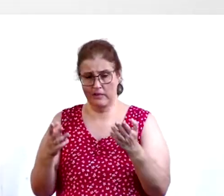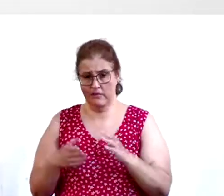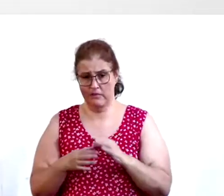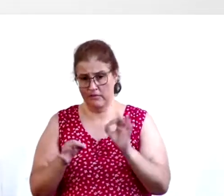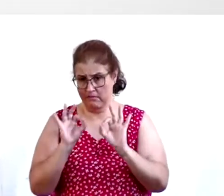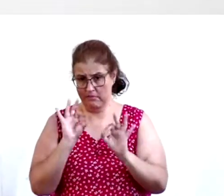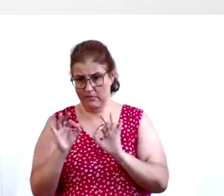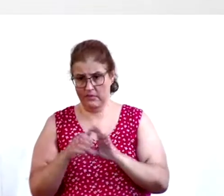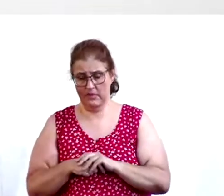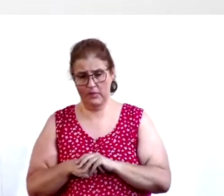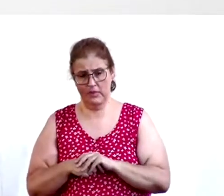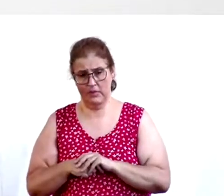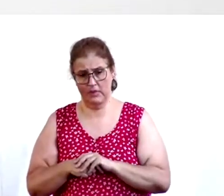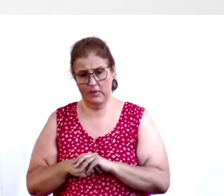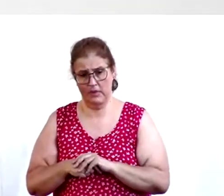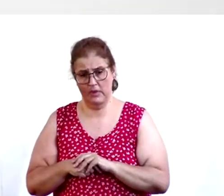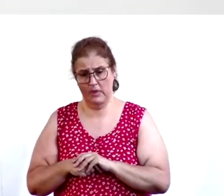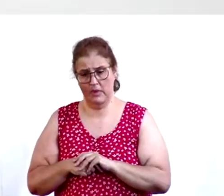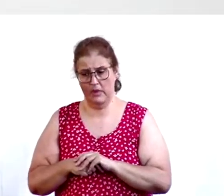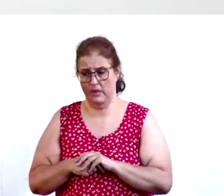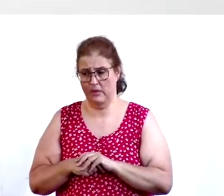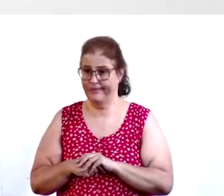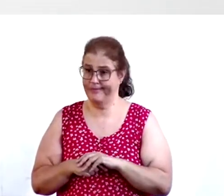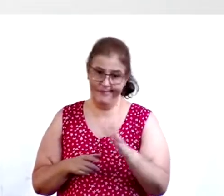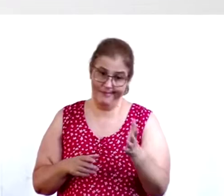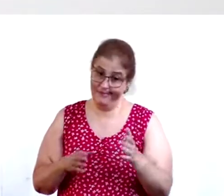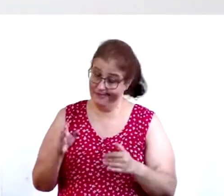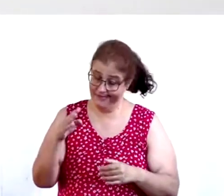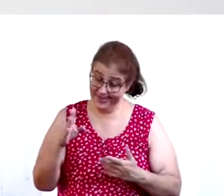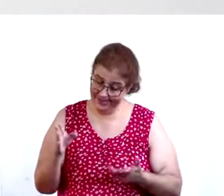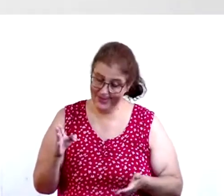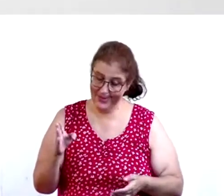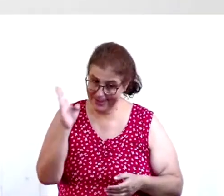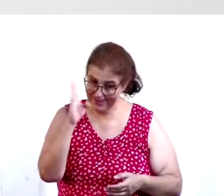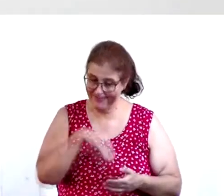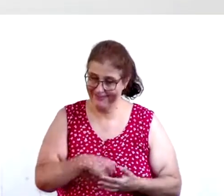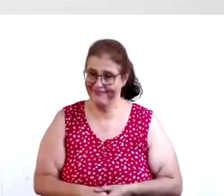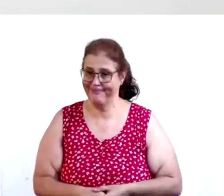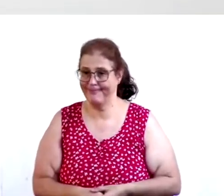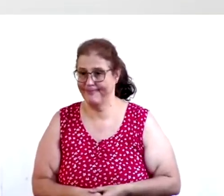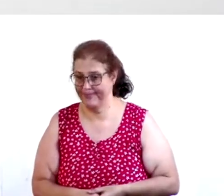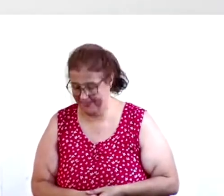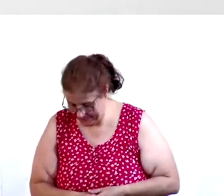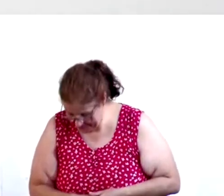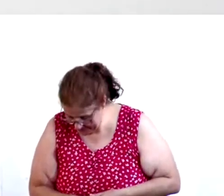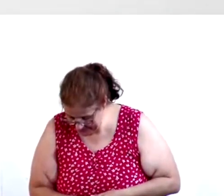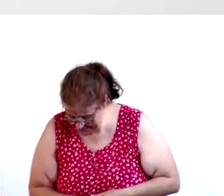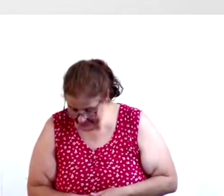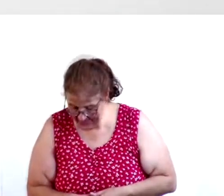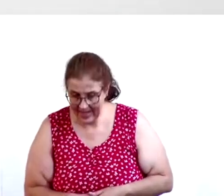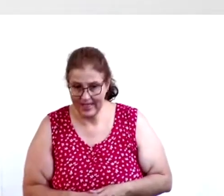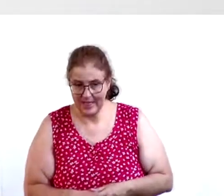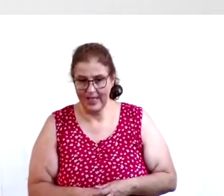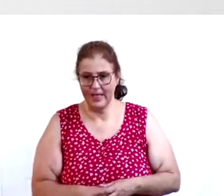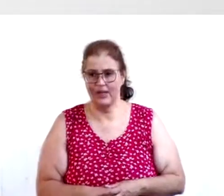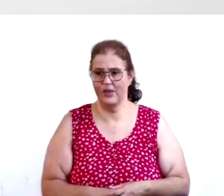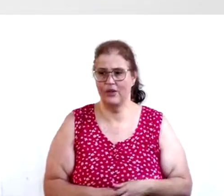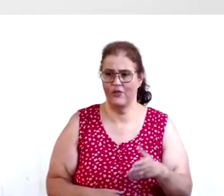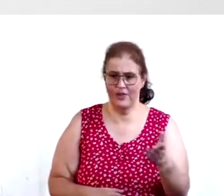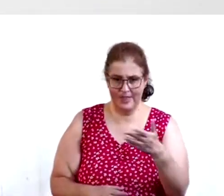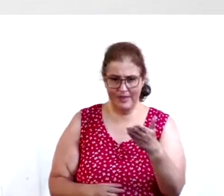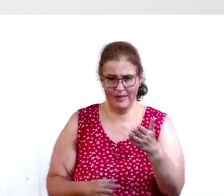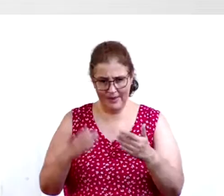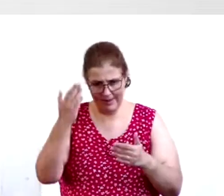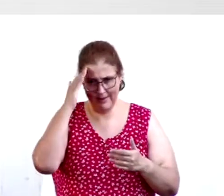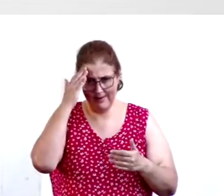Eu sei que haveria talvez mais respostas do que estas, mas nessas 3 respostas hipotéticas que eu dou, você se encaixa em alguma